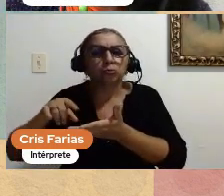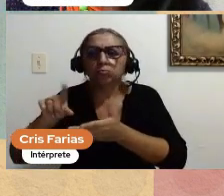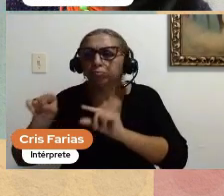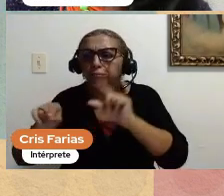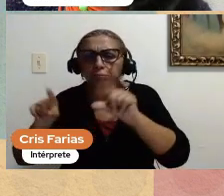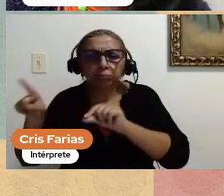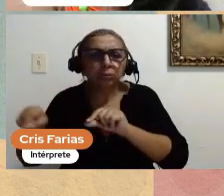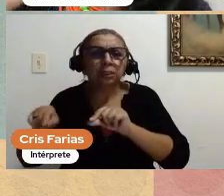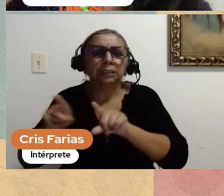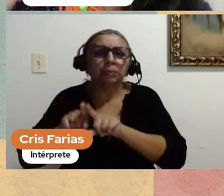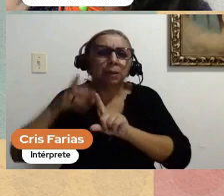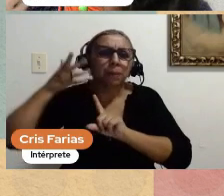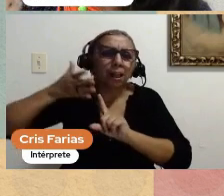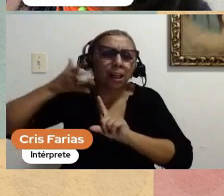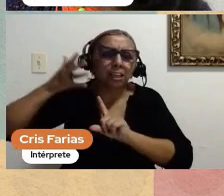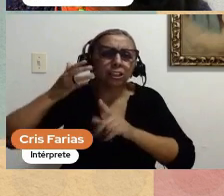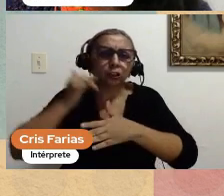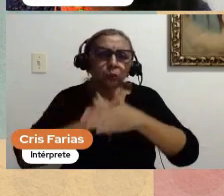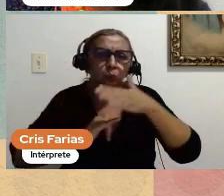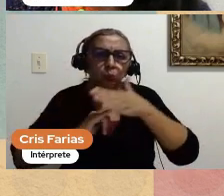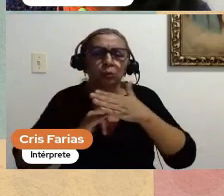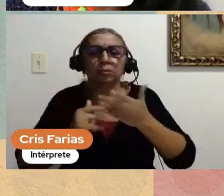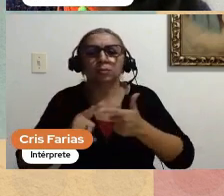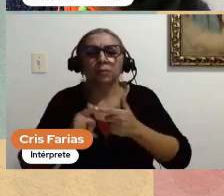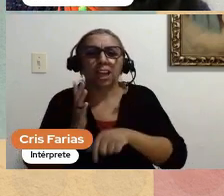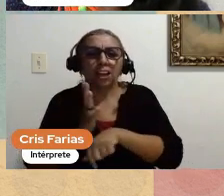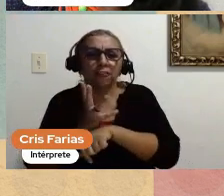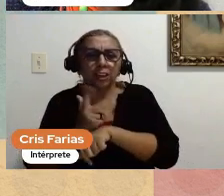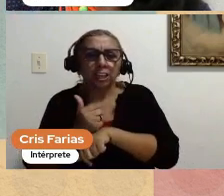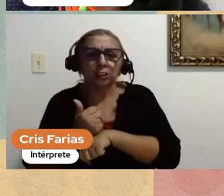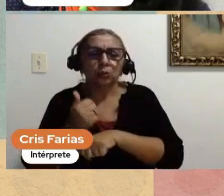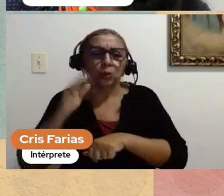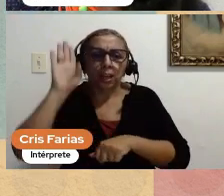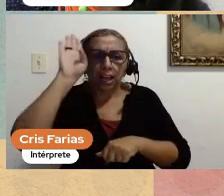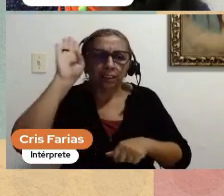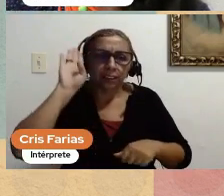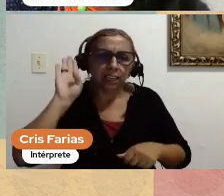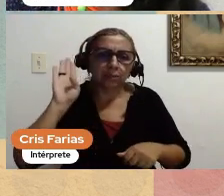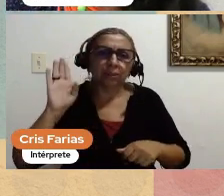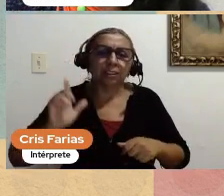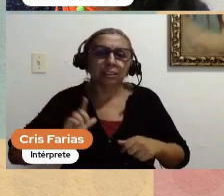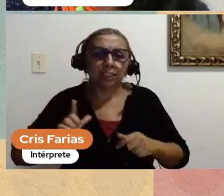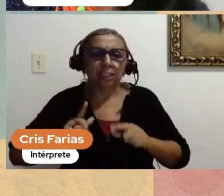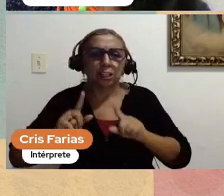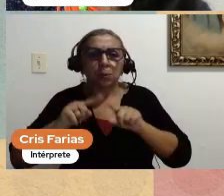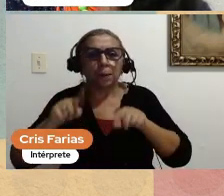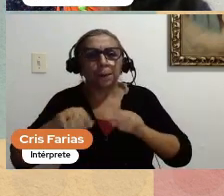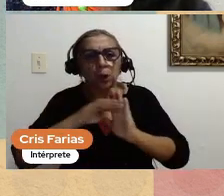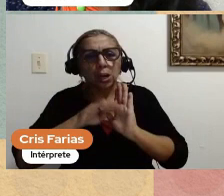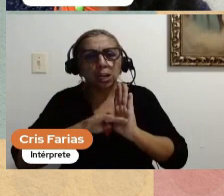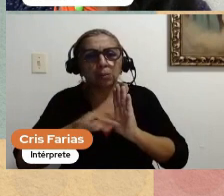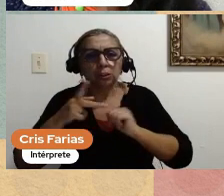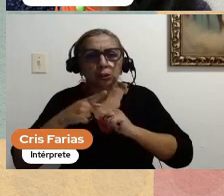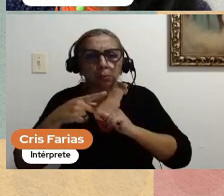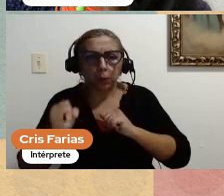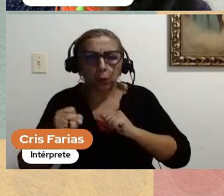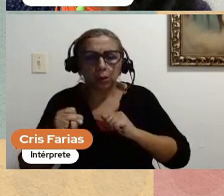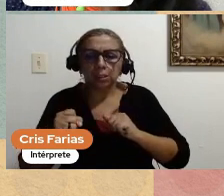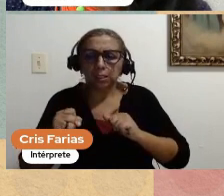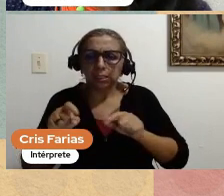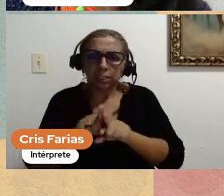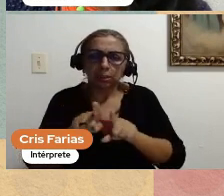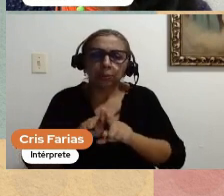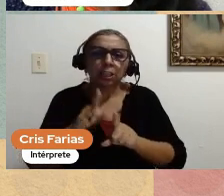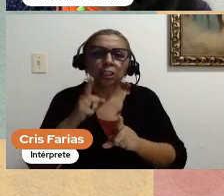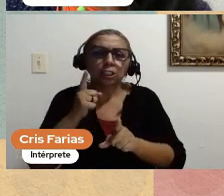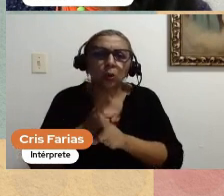palestras institucionais, os eventos acadêmicos, como tem, né, nos programas de pós-graduação, que tinha encontros